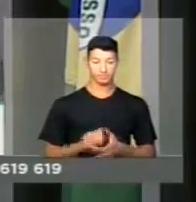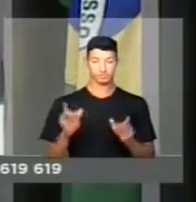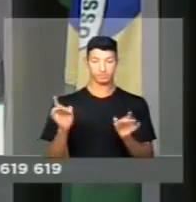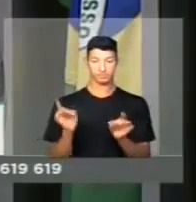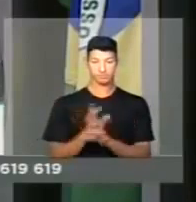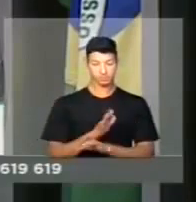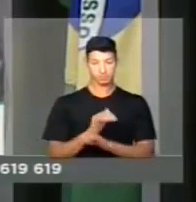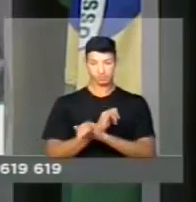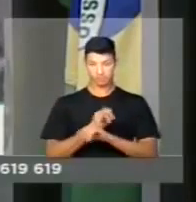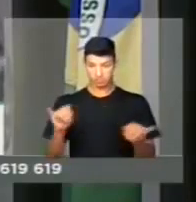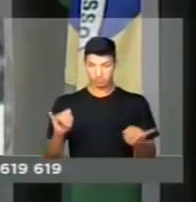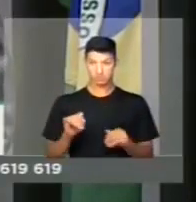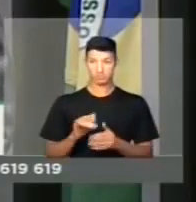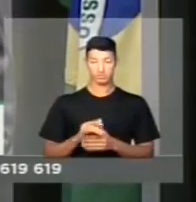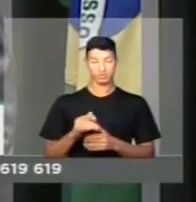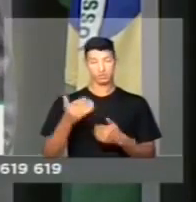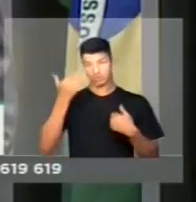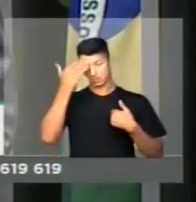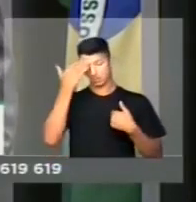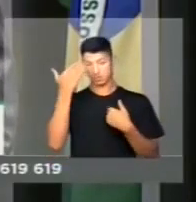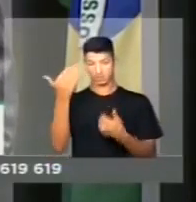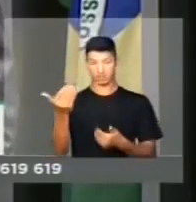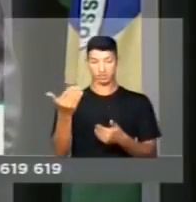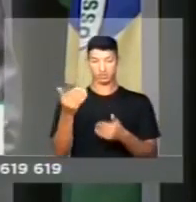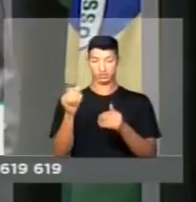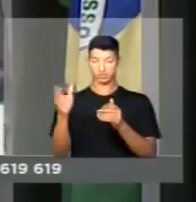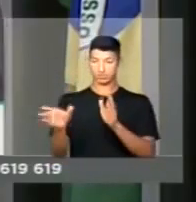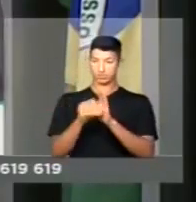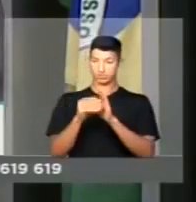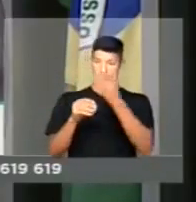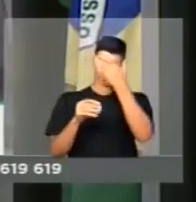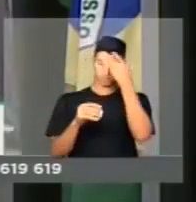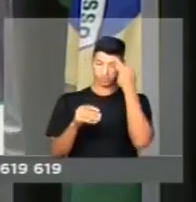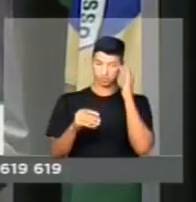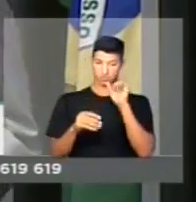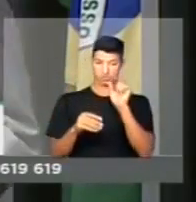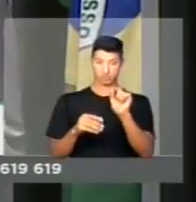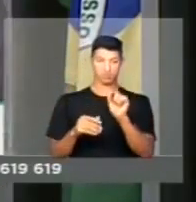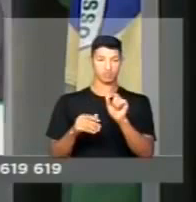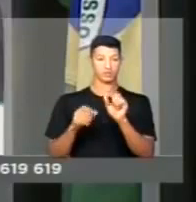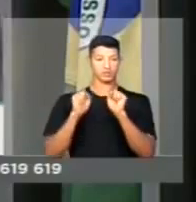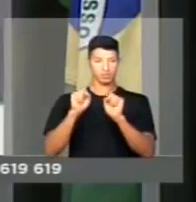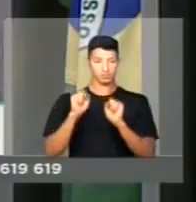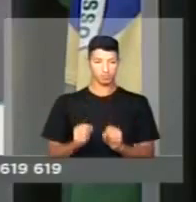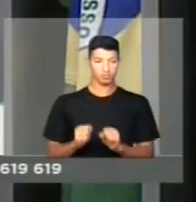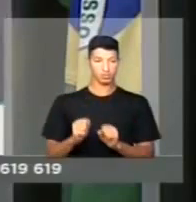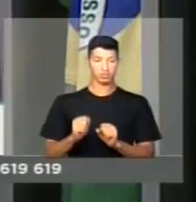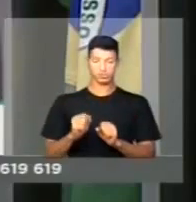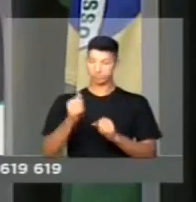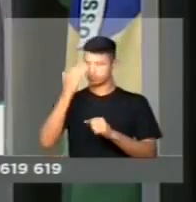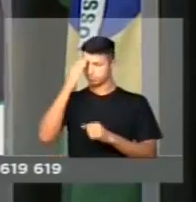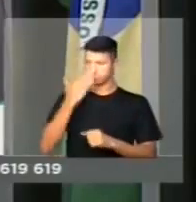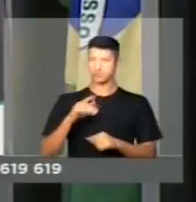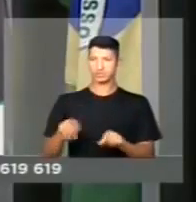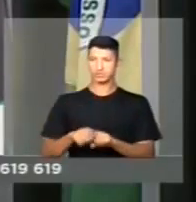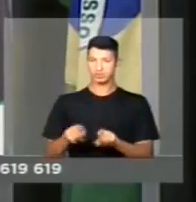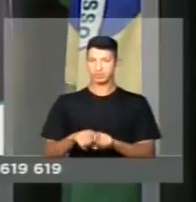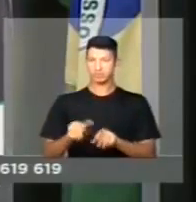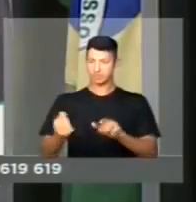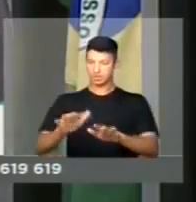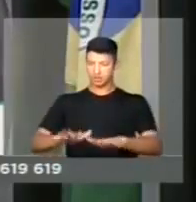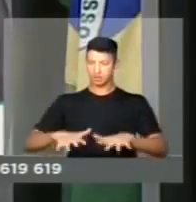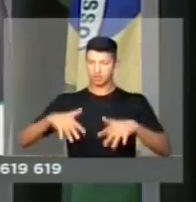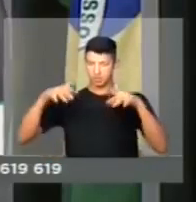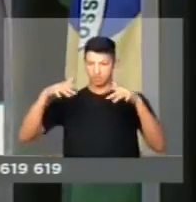Concluindo o meu pronunciamento, agradeço os apartes daqueles que puderam me honrar com seus apartes, atenção e